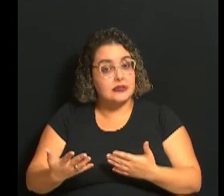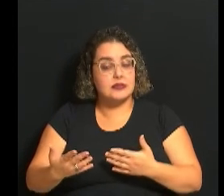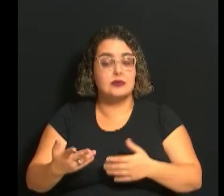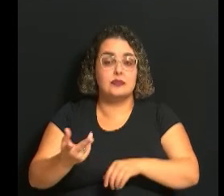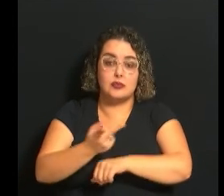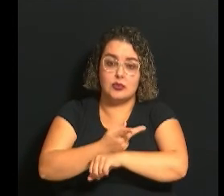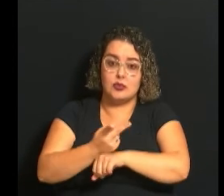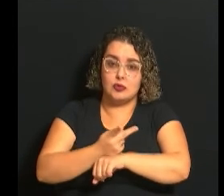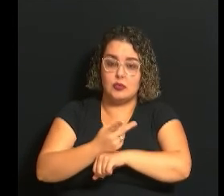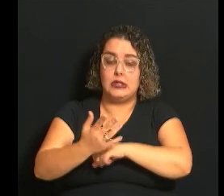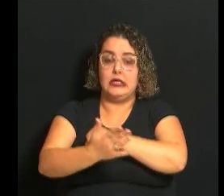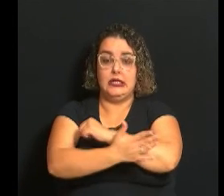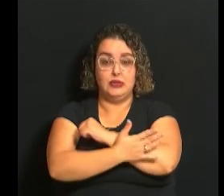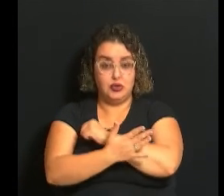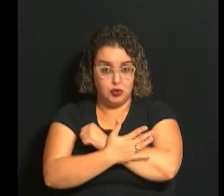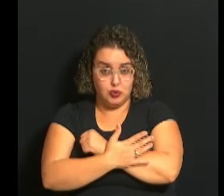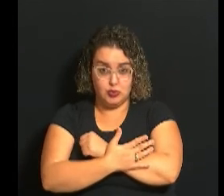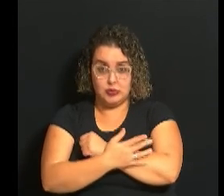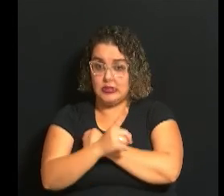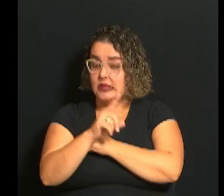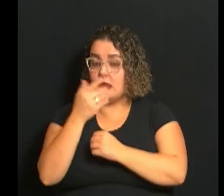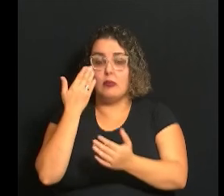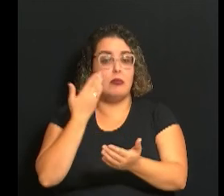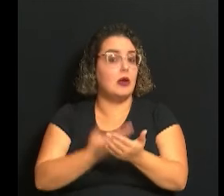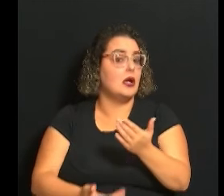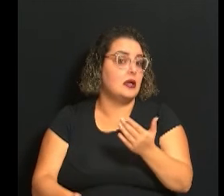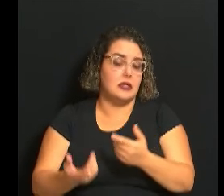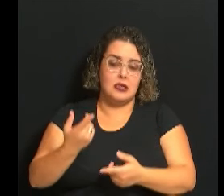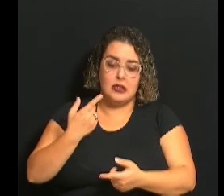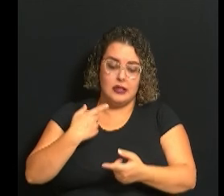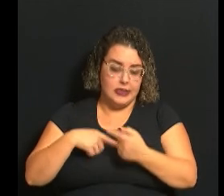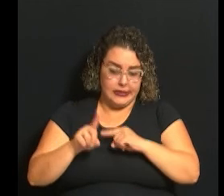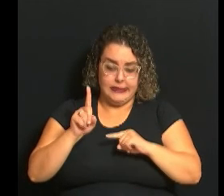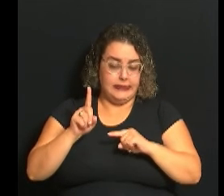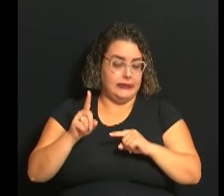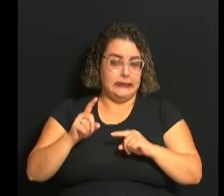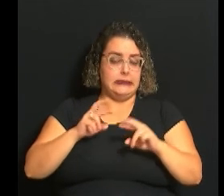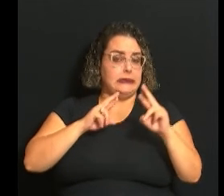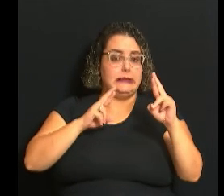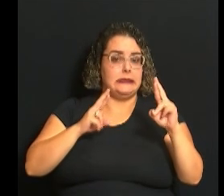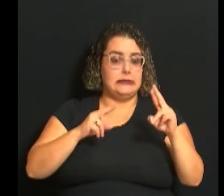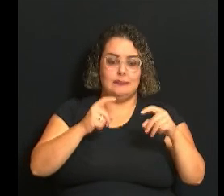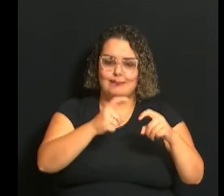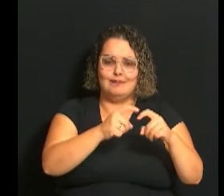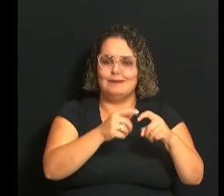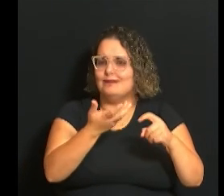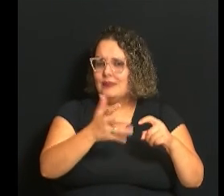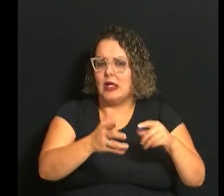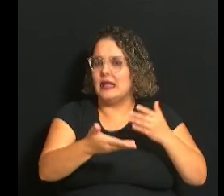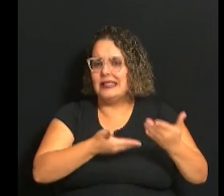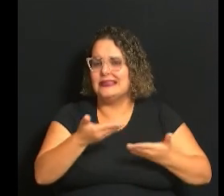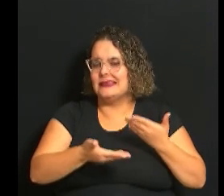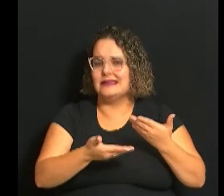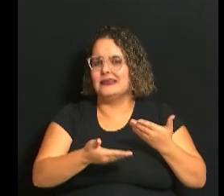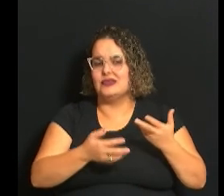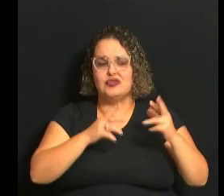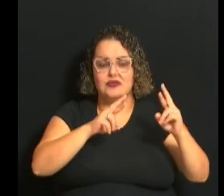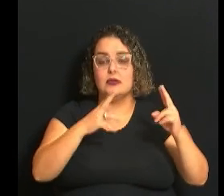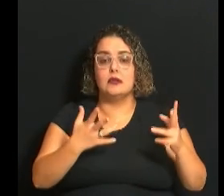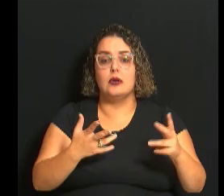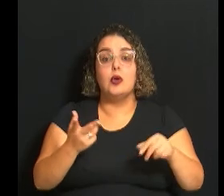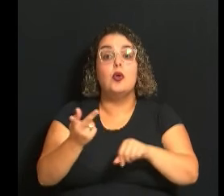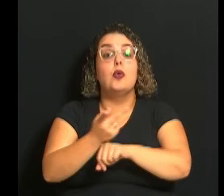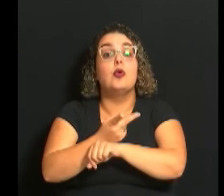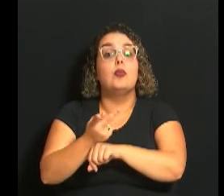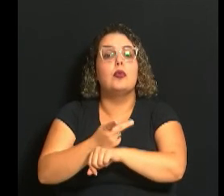E não perder a esperança. Se aquele médico, de repente, não está querendo te tratar, não te dá esperança, busca